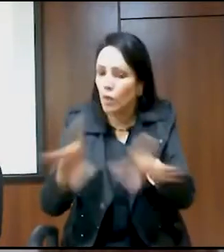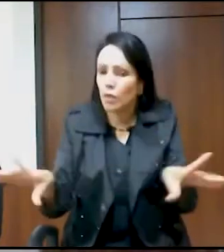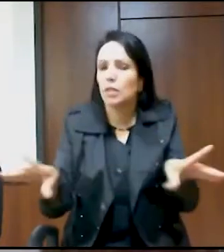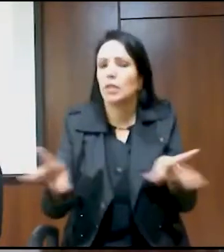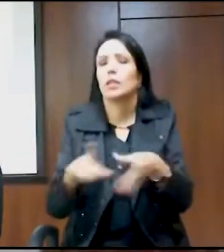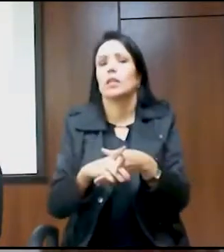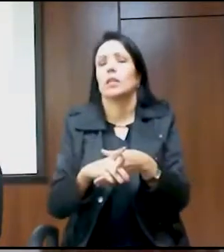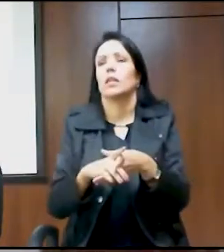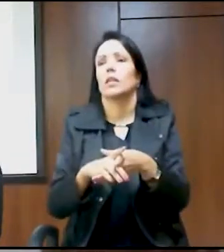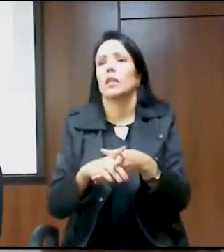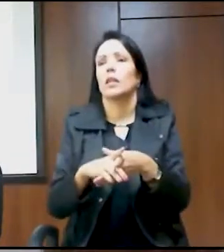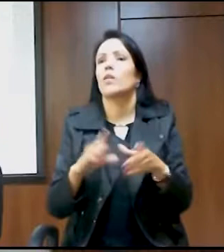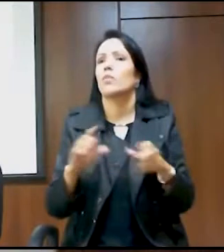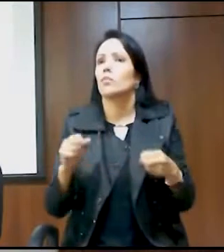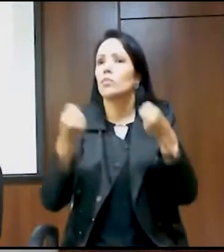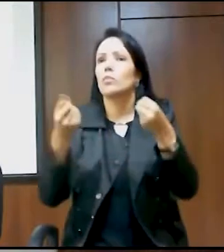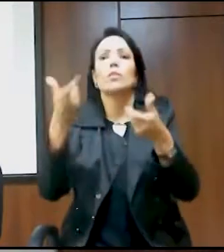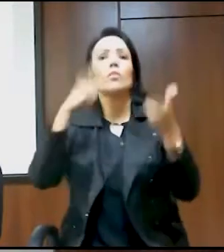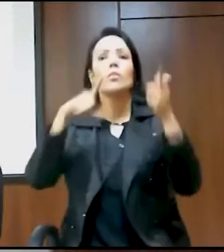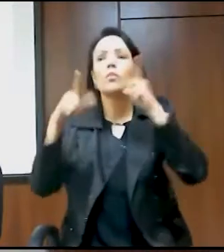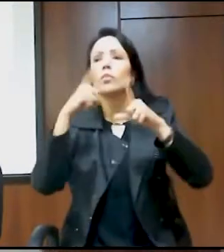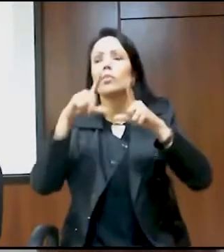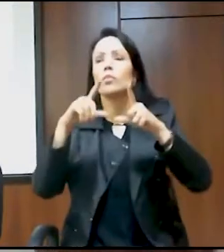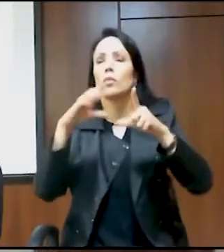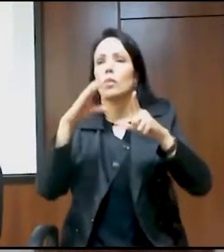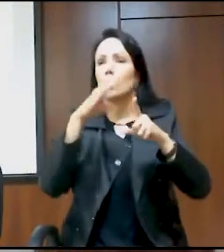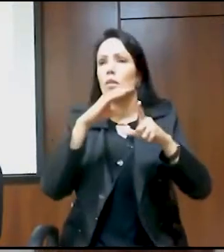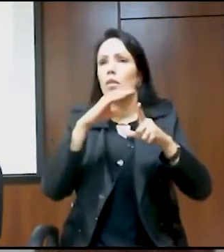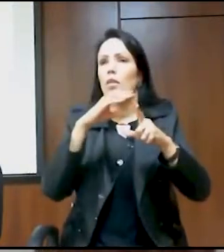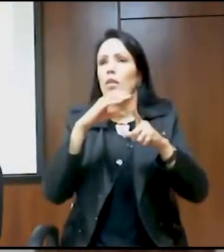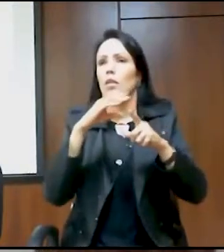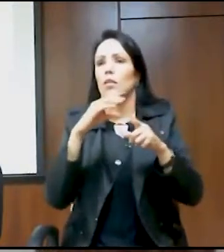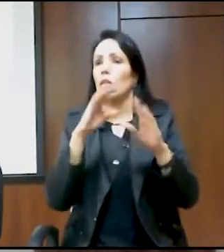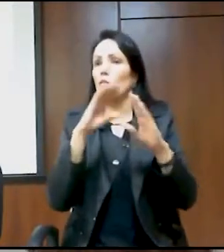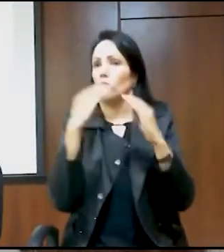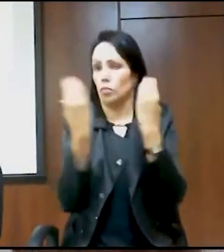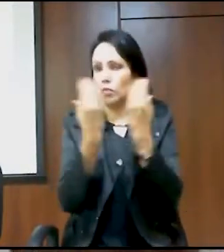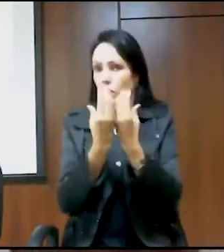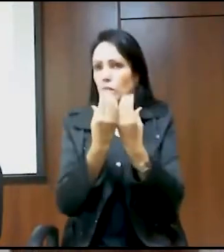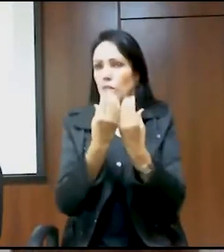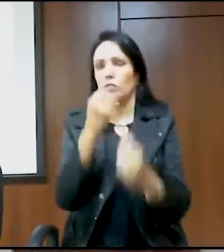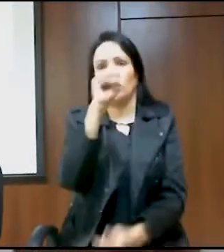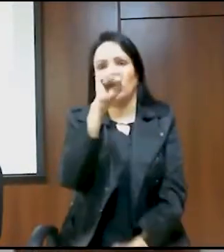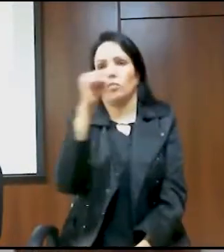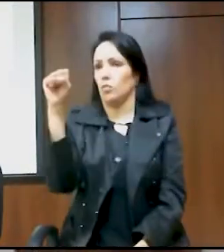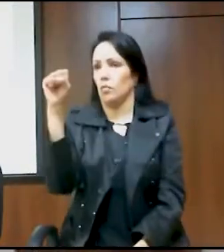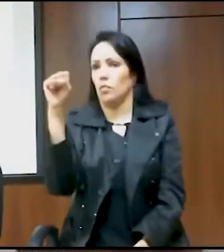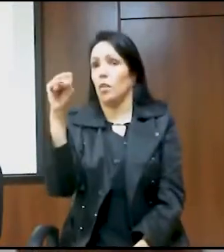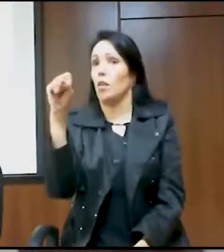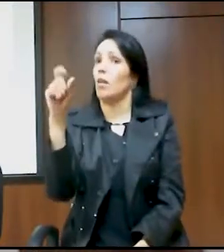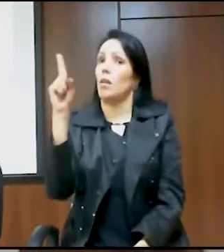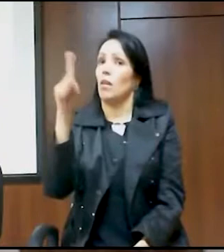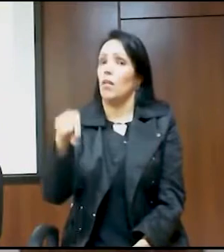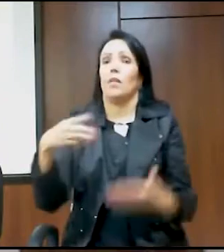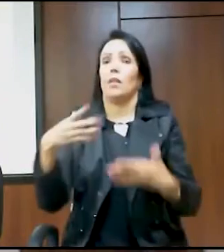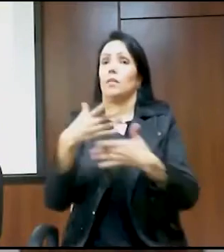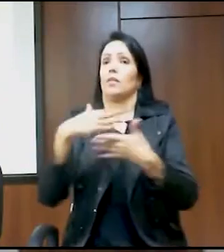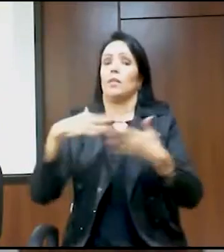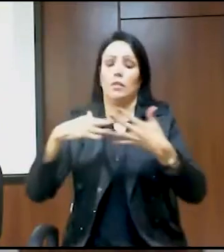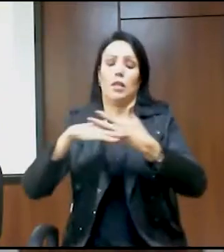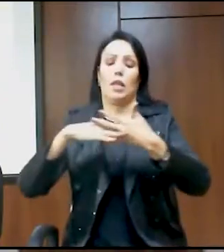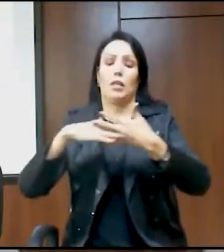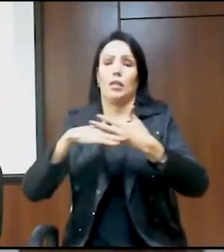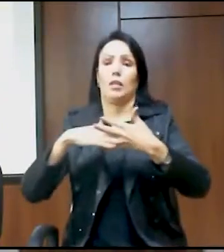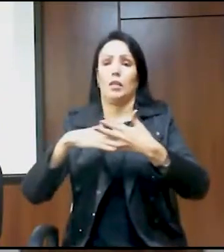80 e as conquistas na Constituição de 88 é o reconhecimento de cidadãos de